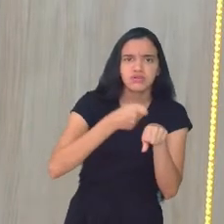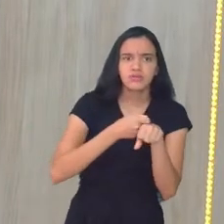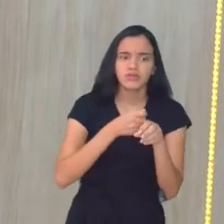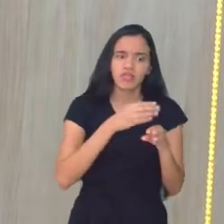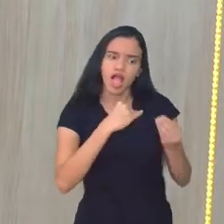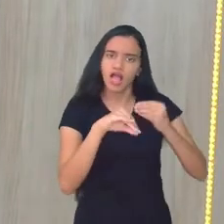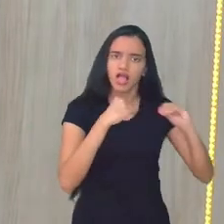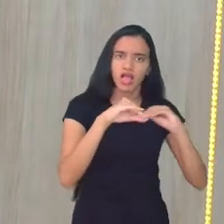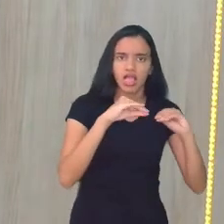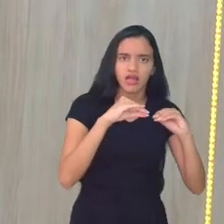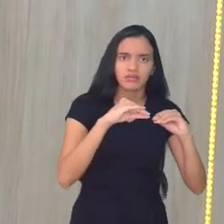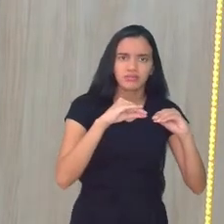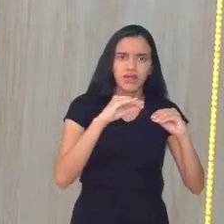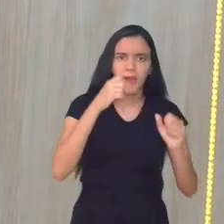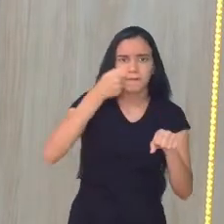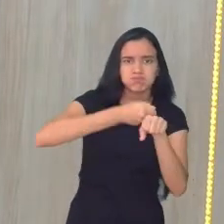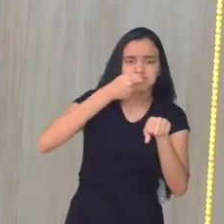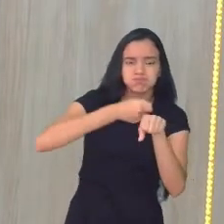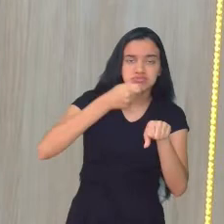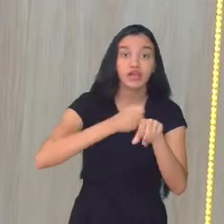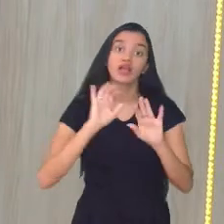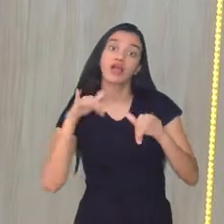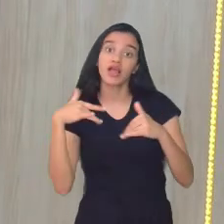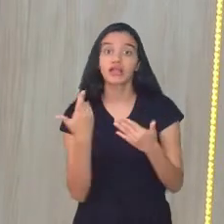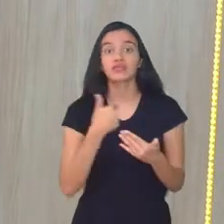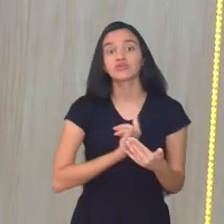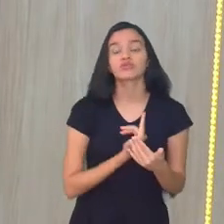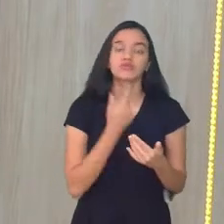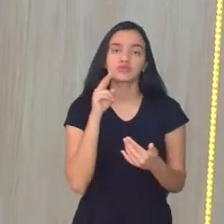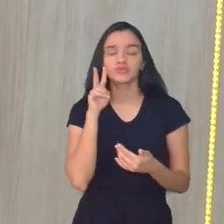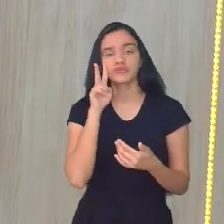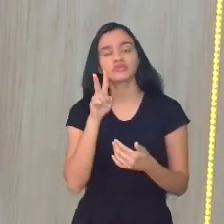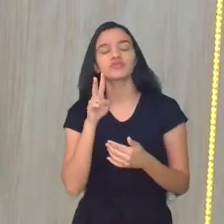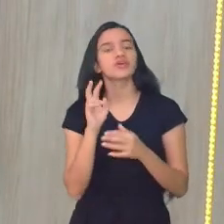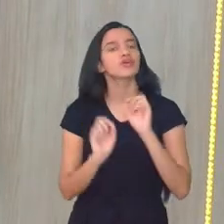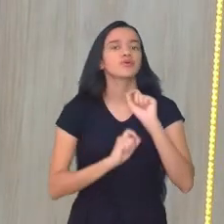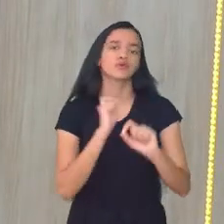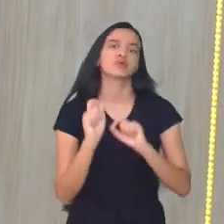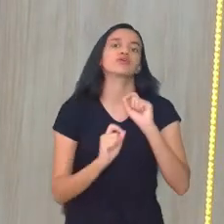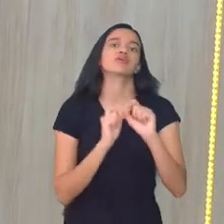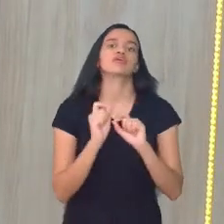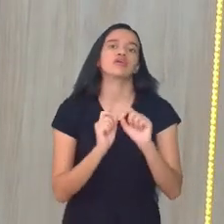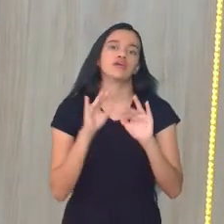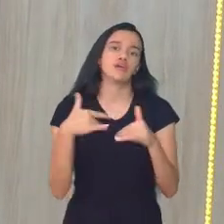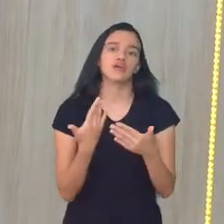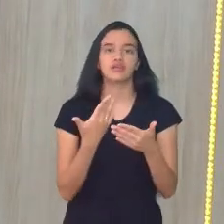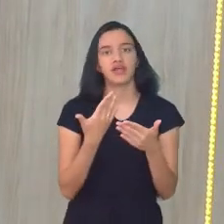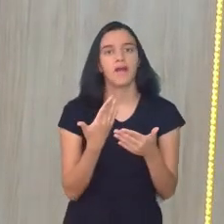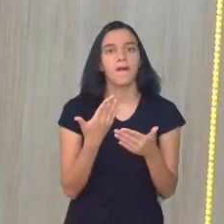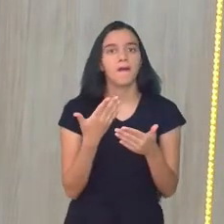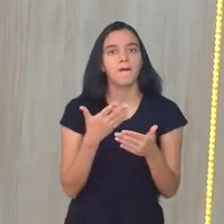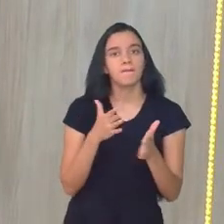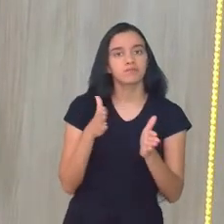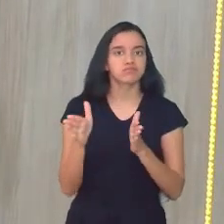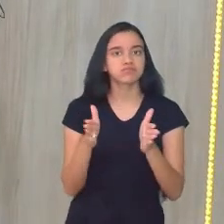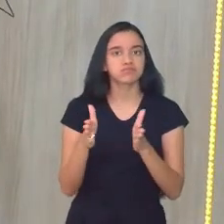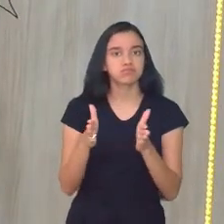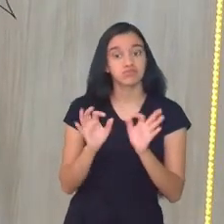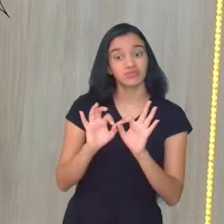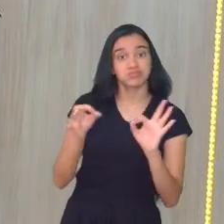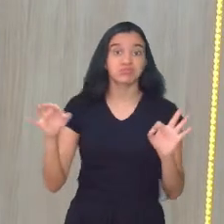esticadinho, e ele não ficou tanto. Então, aí a gente vai ver alguns prolongamentos, ou até mesmo esses prolongamentos mais